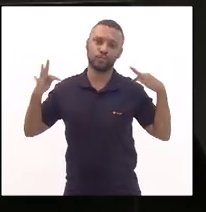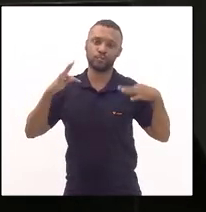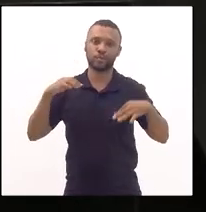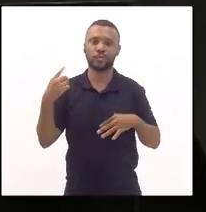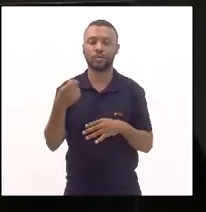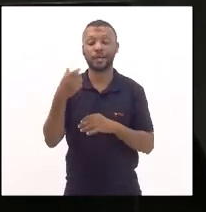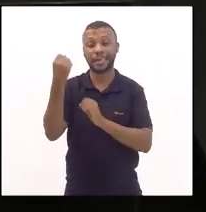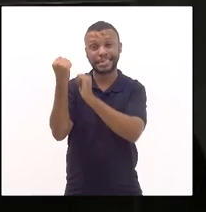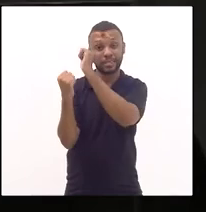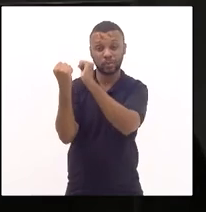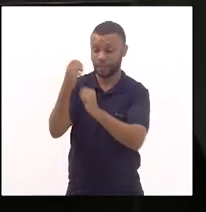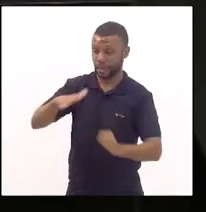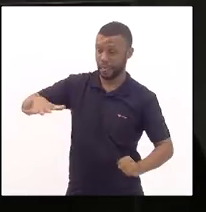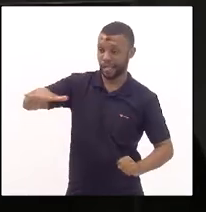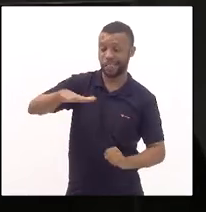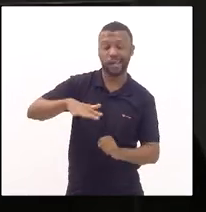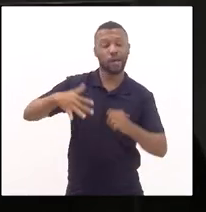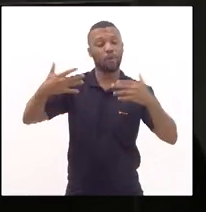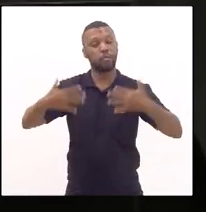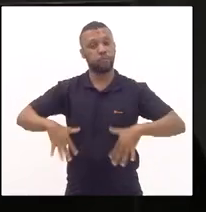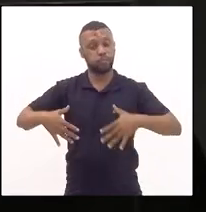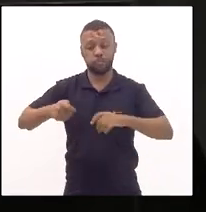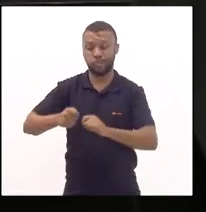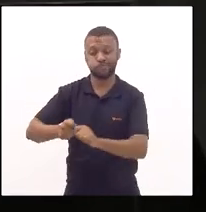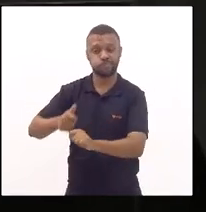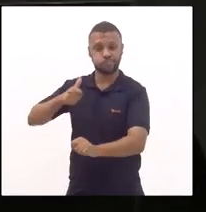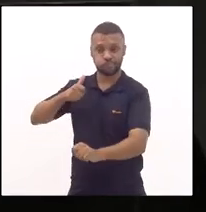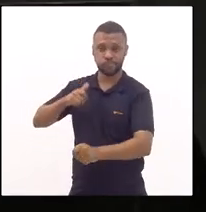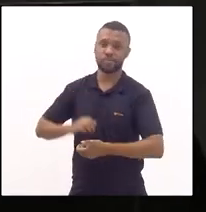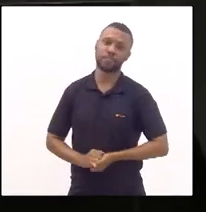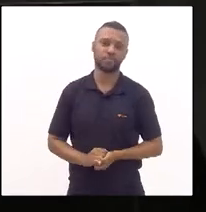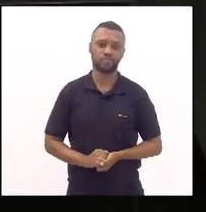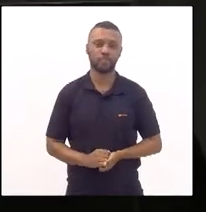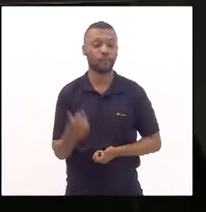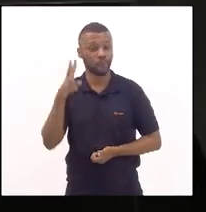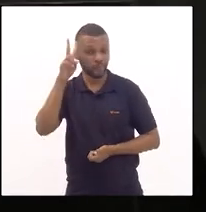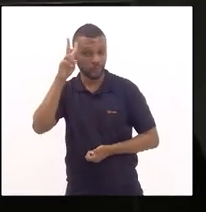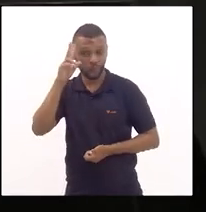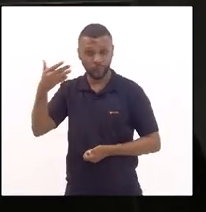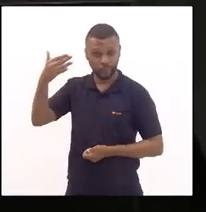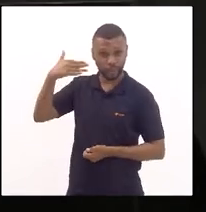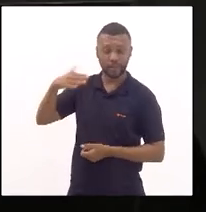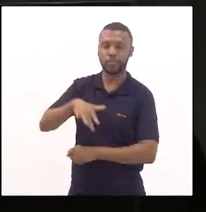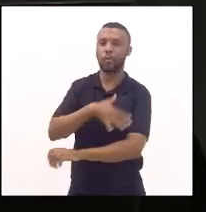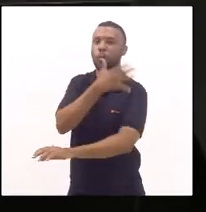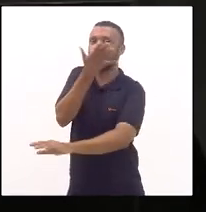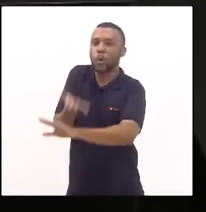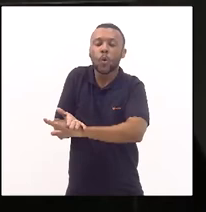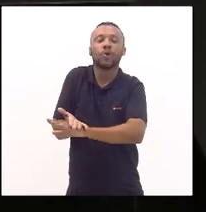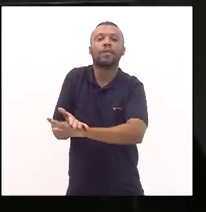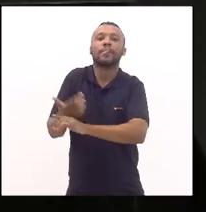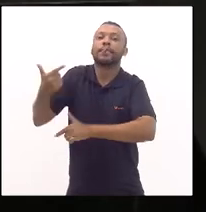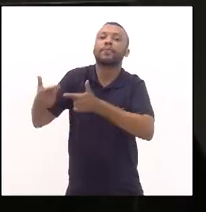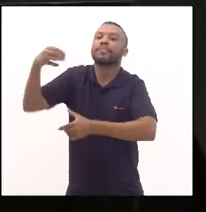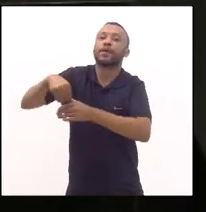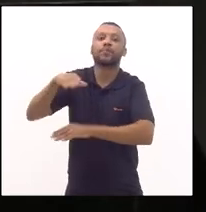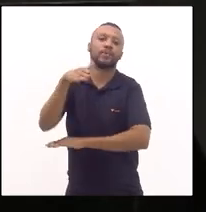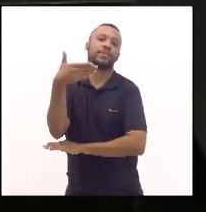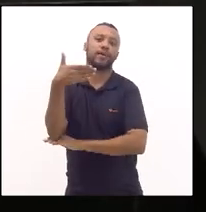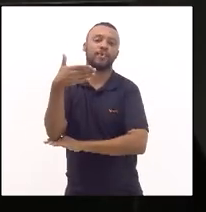grande indústria sem chaminé. Na segunda-feira, participei durante todo um dia no Hotel